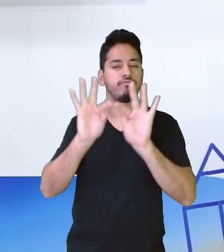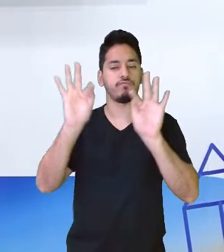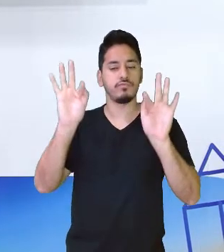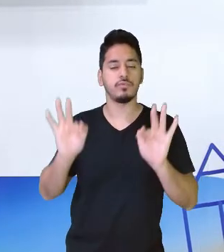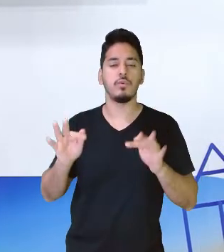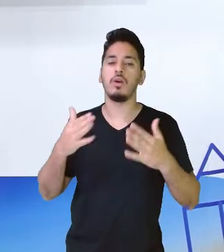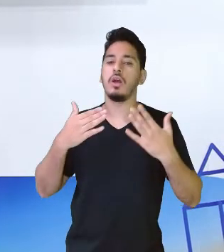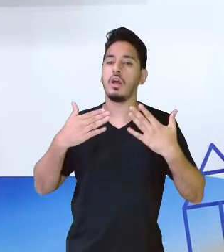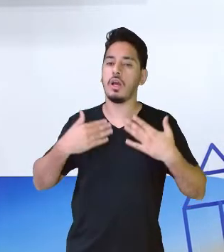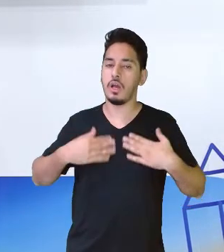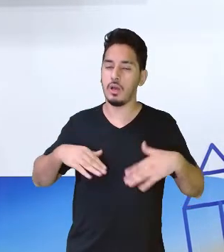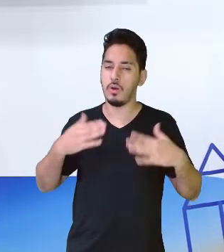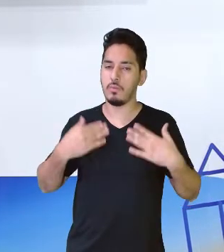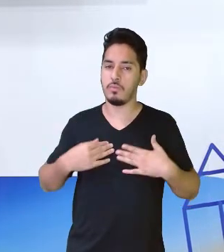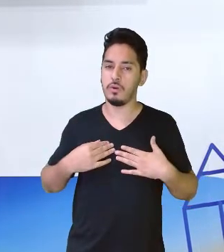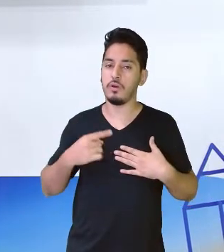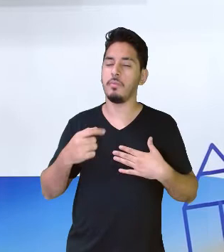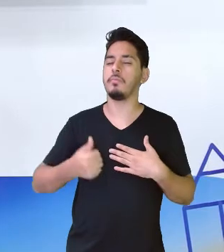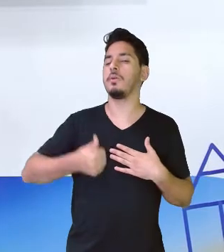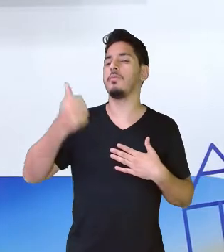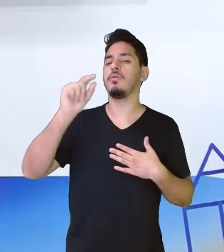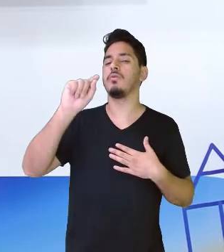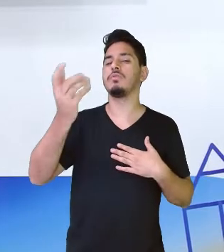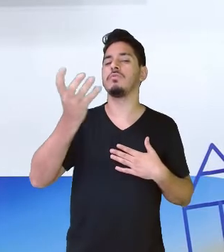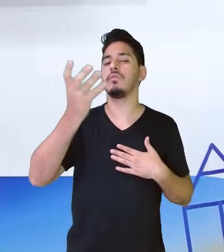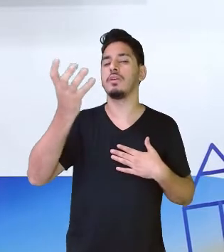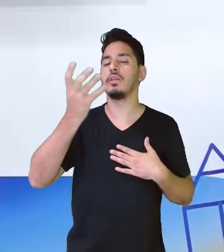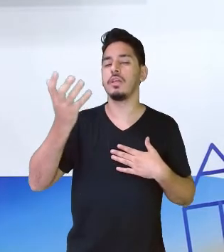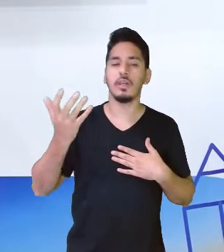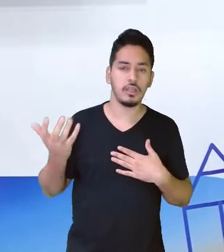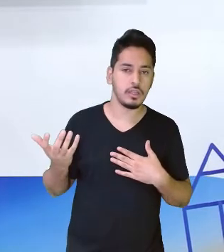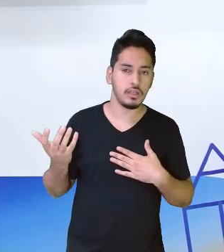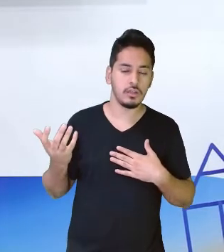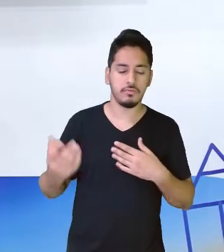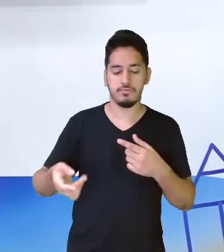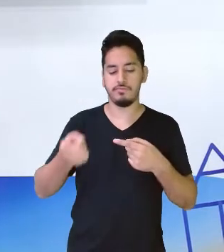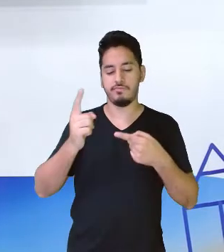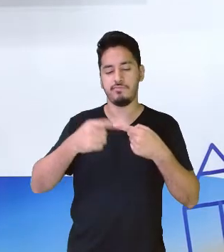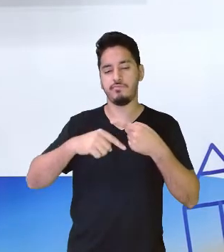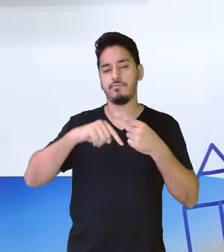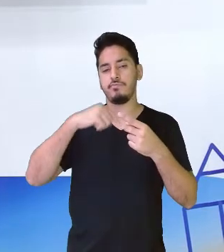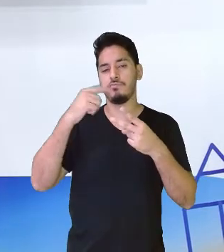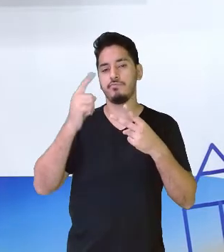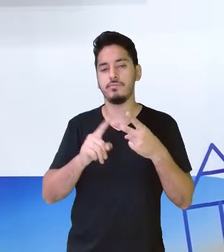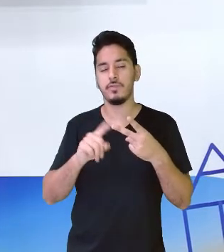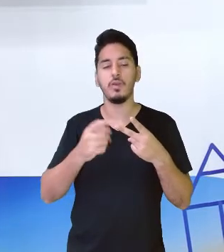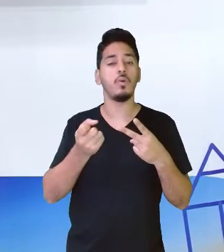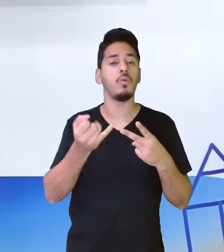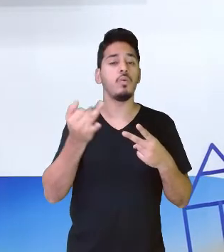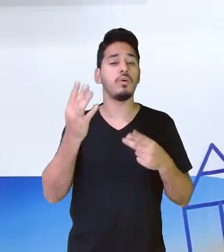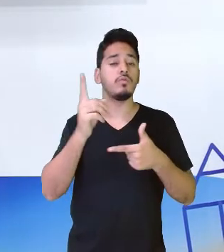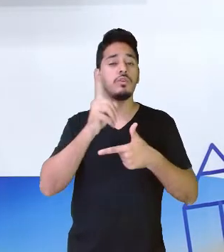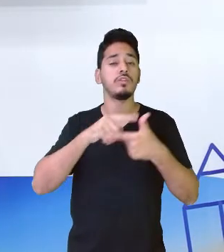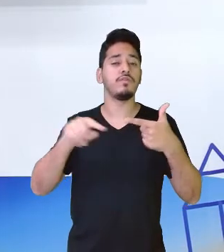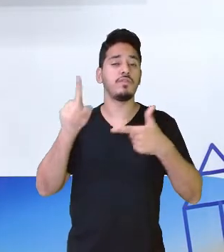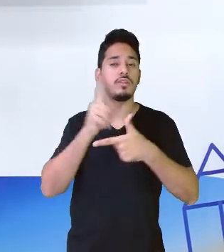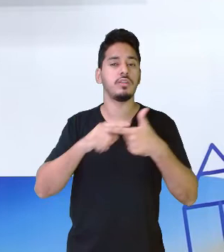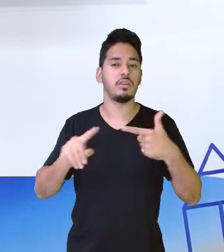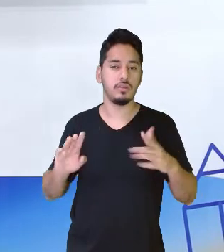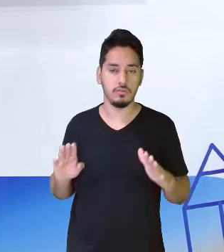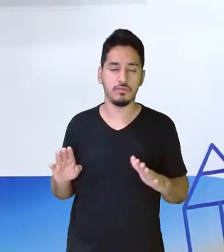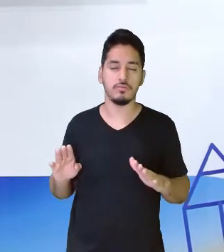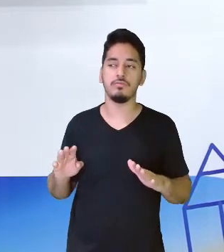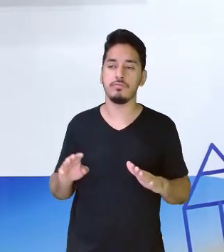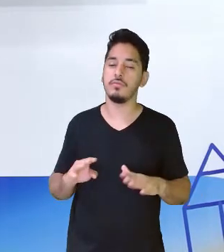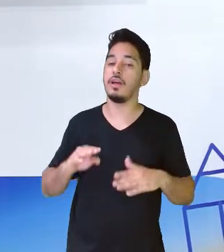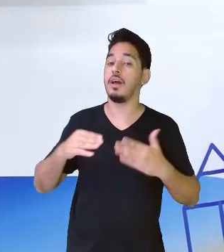querer desse inteiro? E segundo, quantas partes foi dividido esse inteiro? Aí